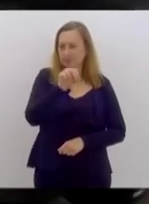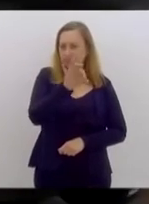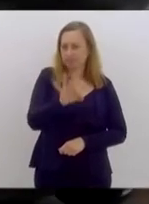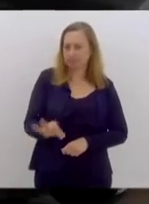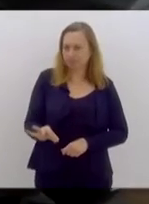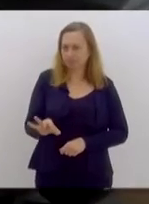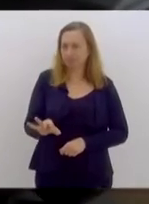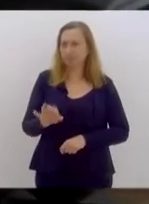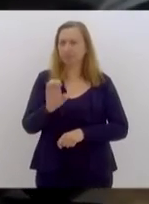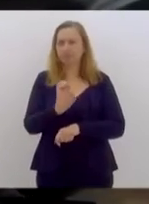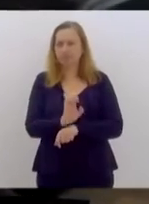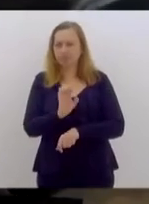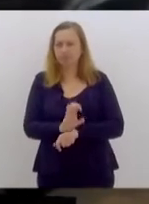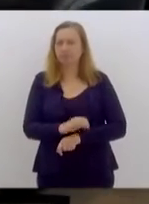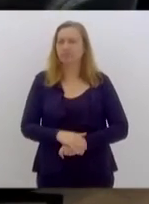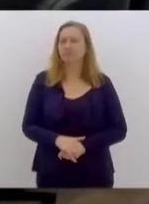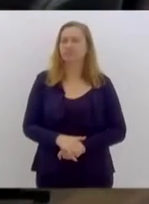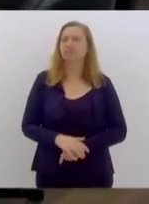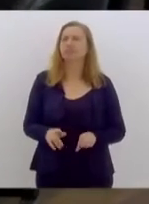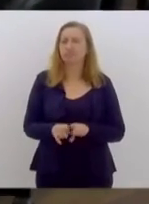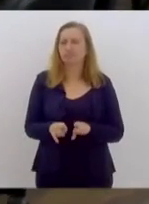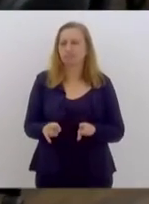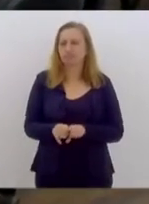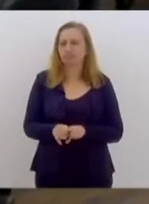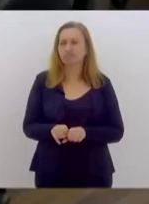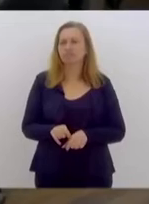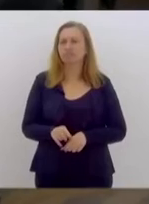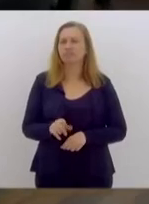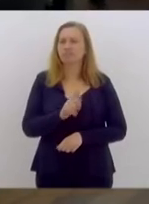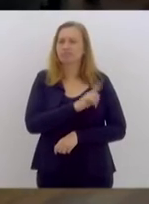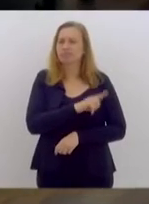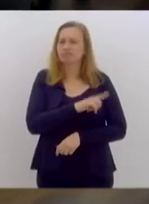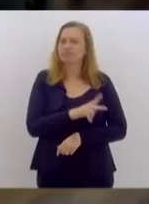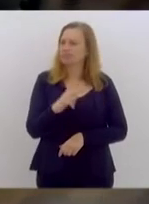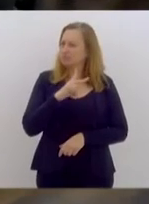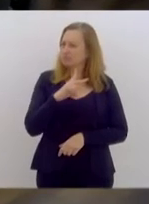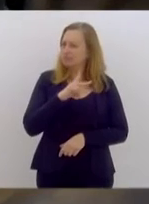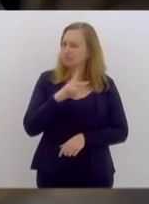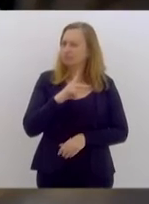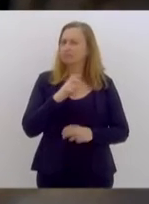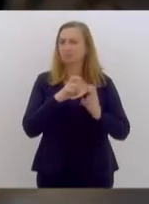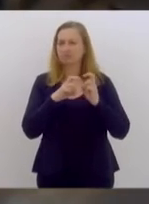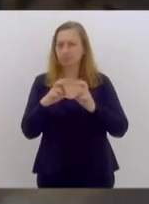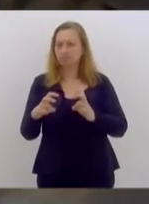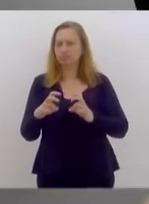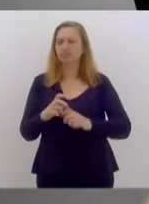do estado e também sobre gestão da própria SuperVia